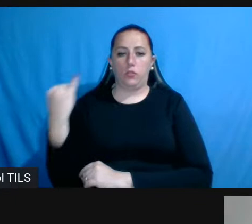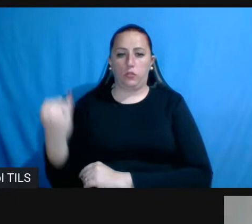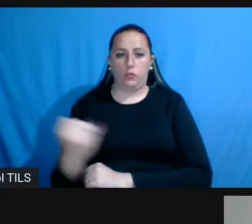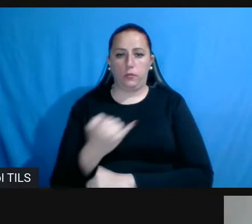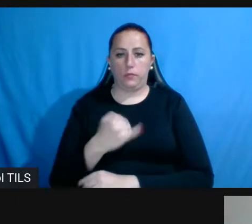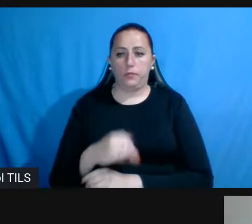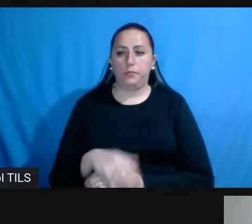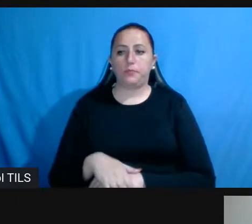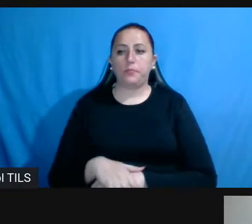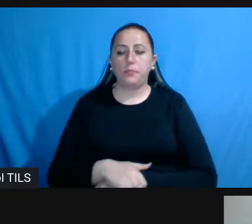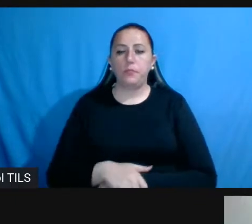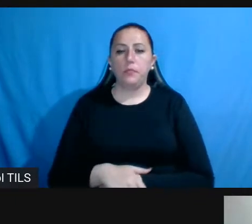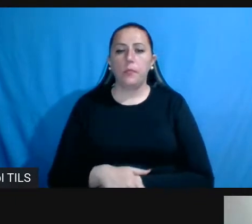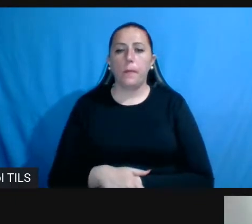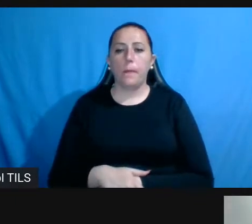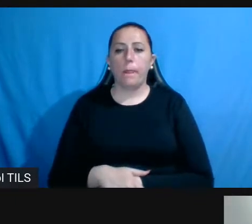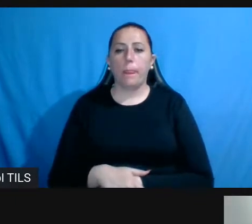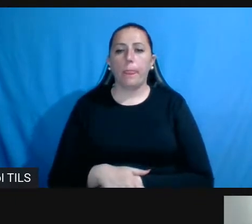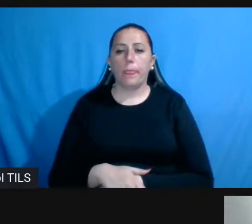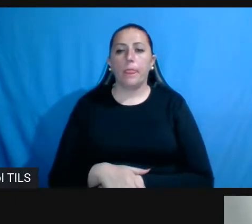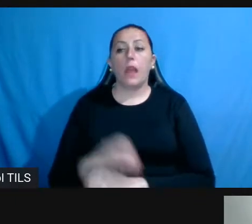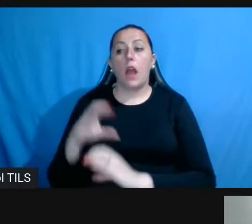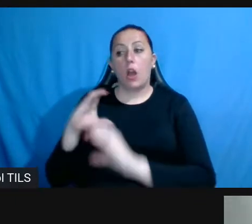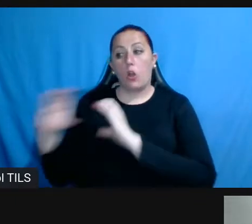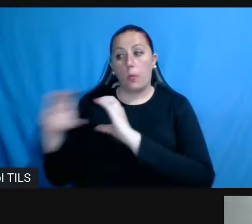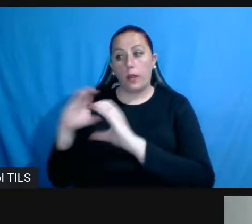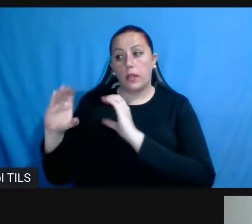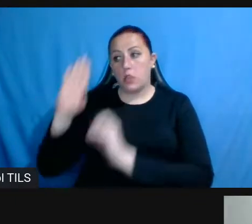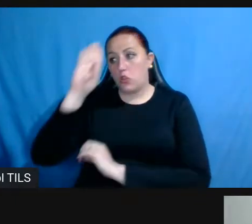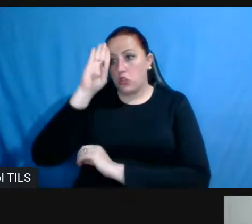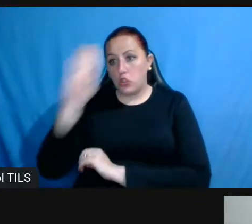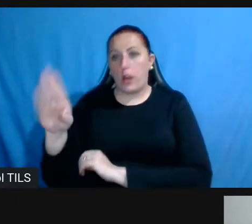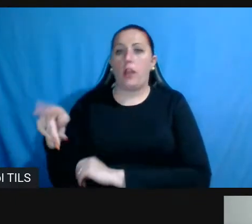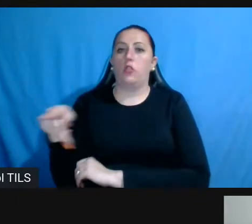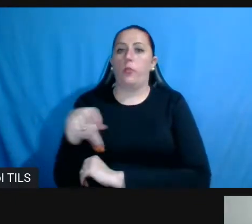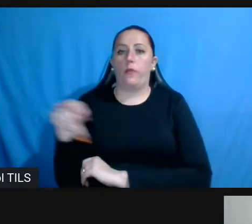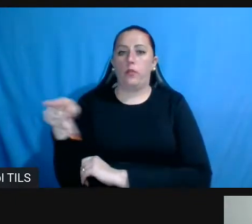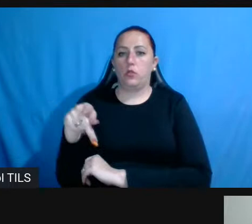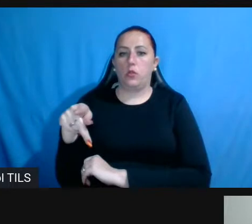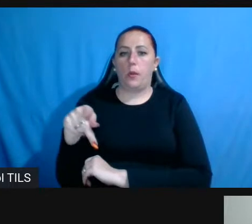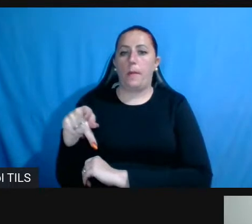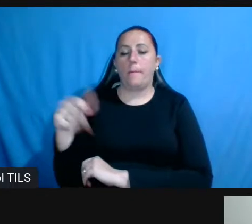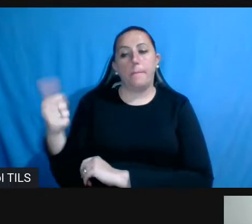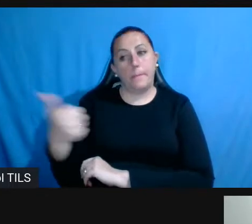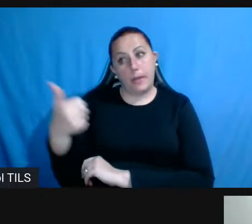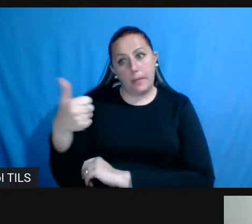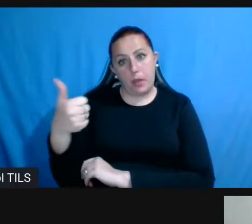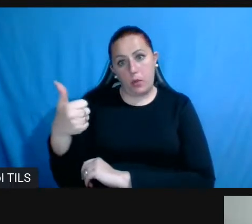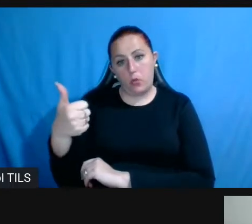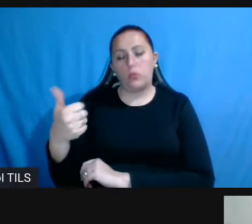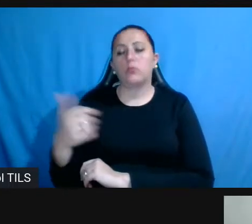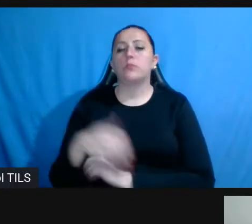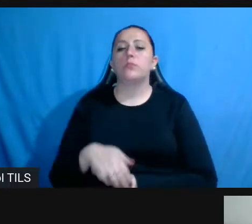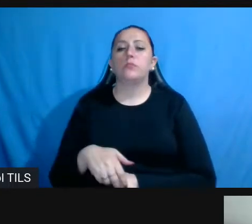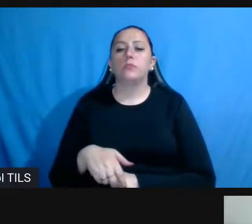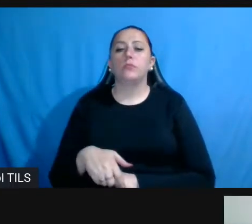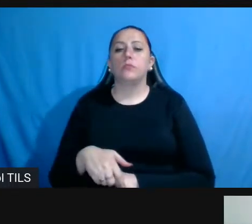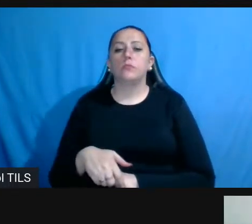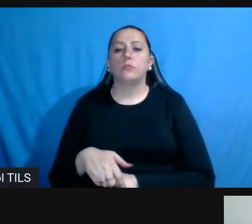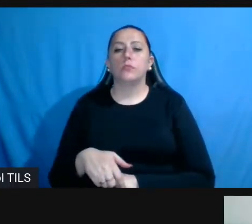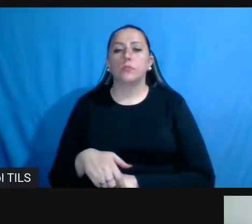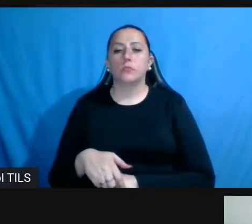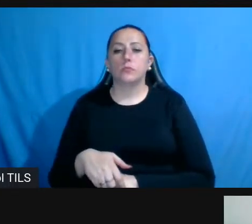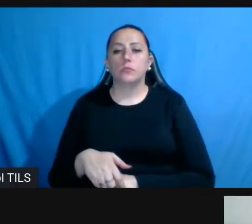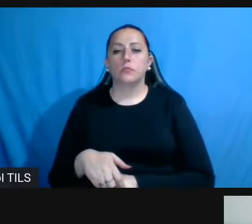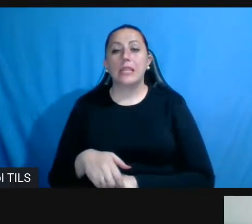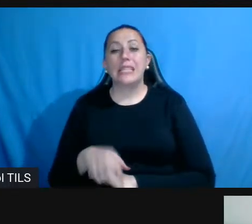Ela é fundamental. A comunicação com o professor, primeiramente, esse é o fluxo. E,